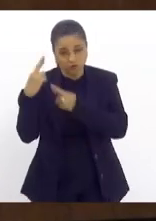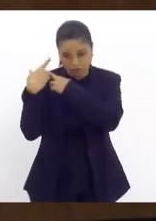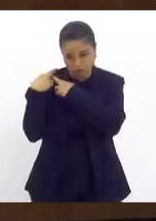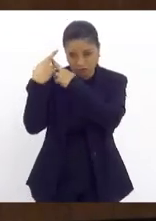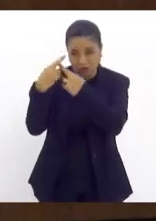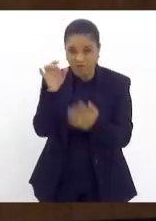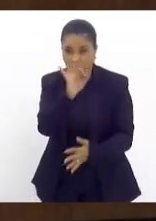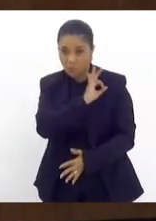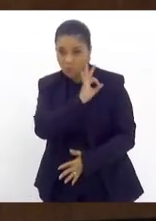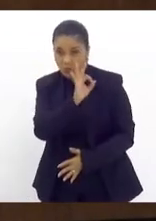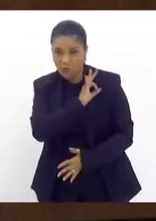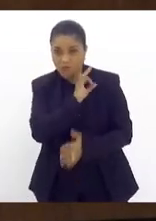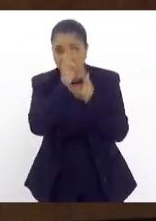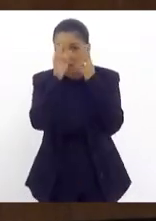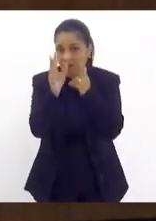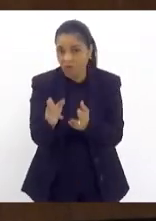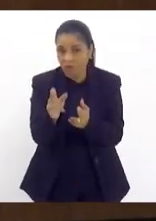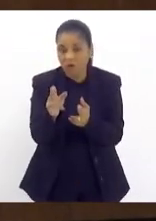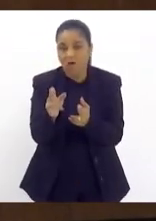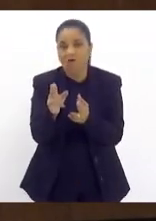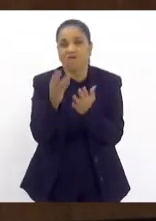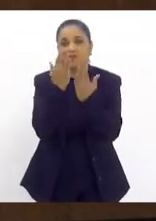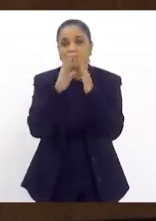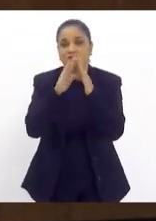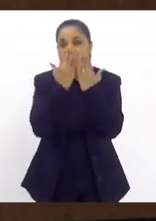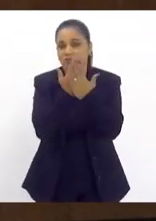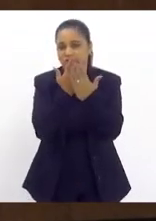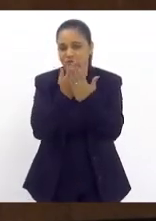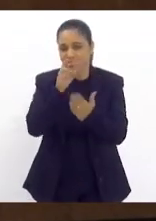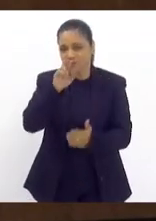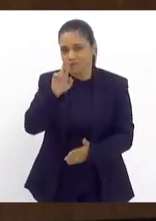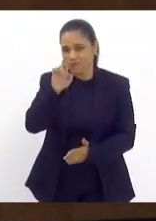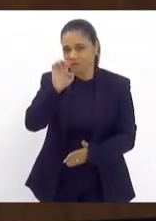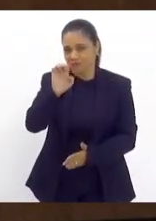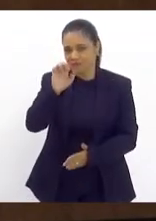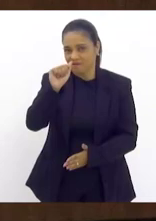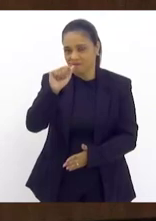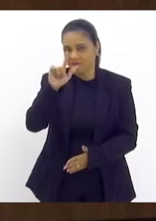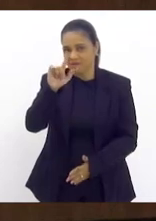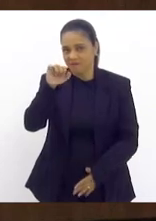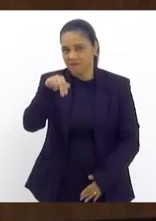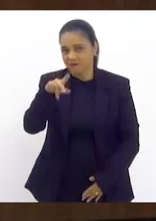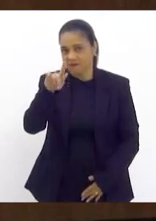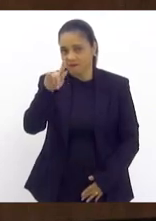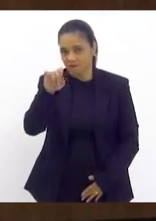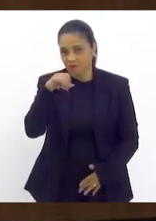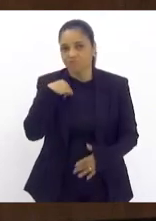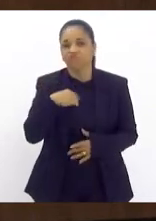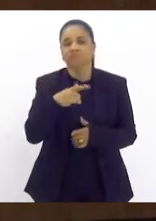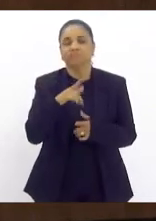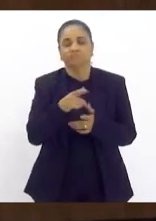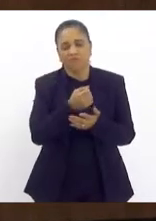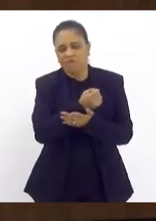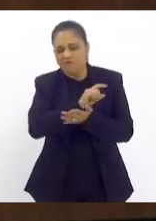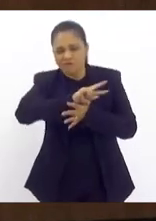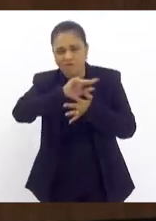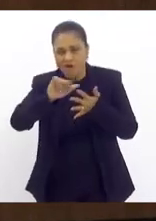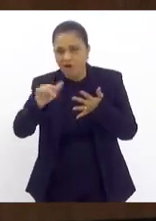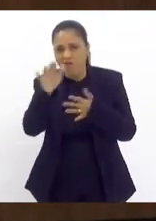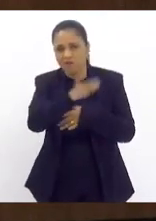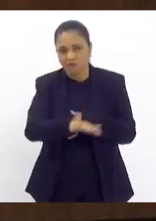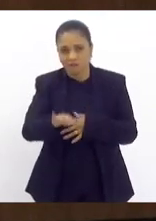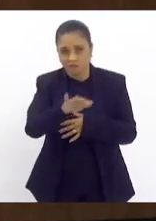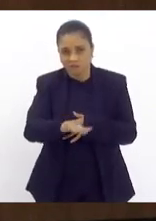questão que aconteceu na escola de Realengo, em que nós tivemos ali a morte de mais de uma dezena de